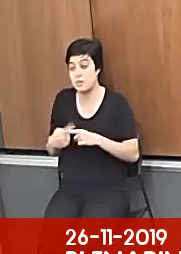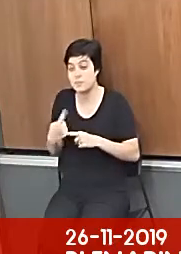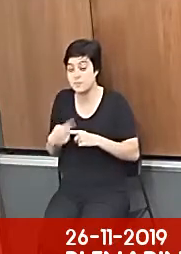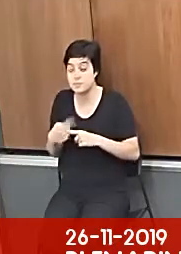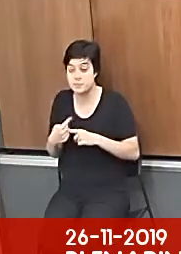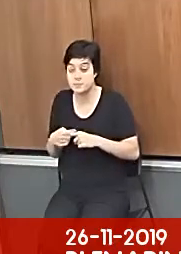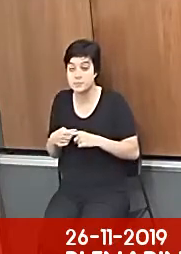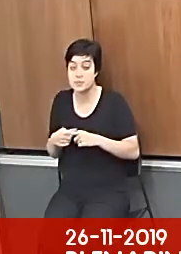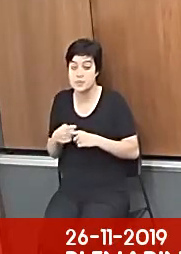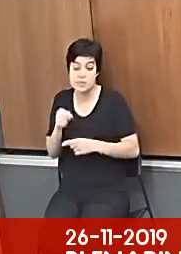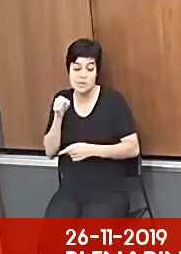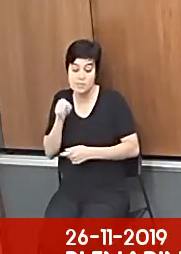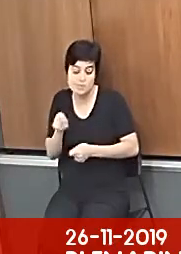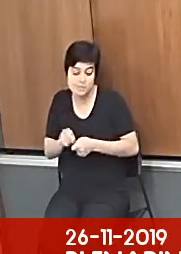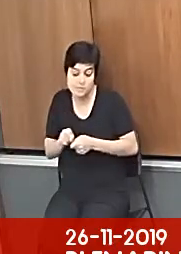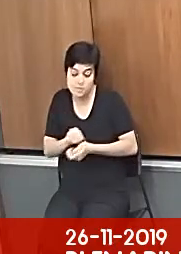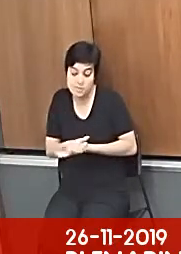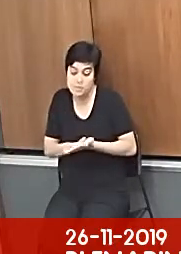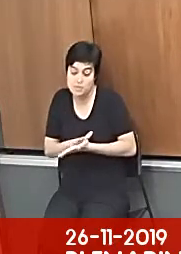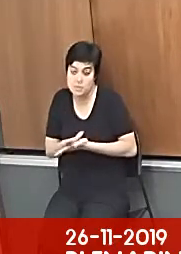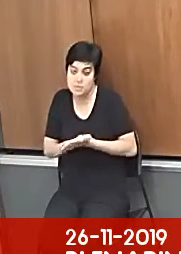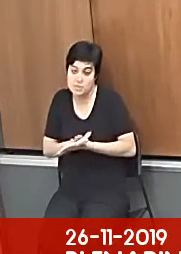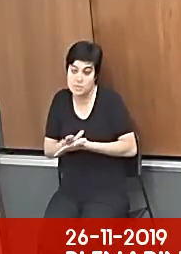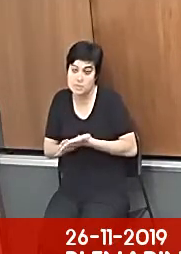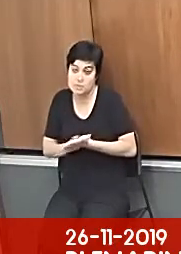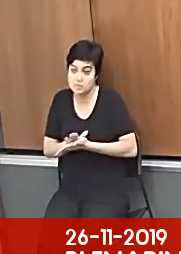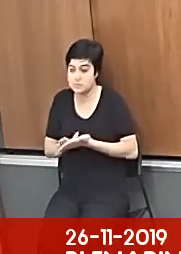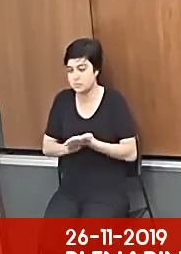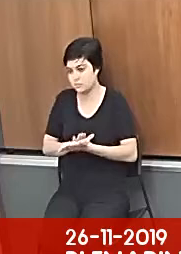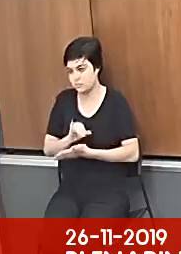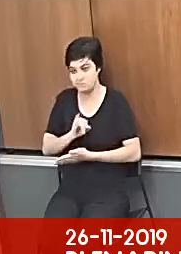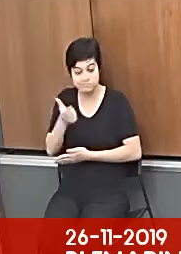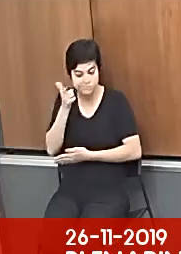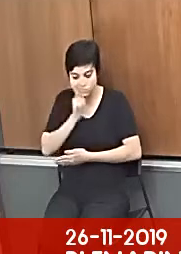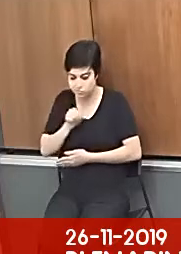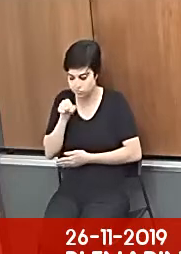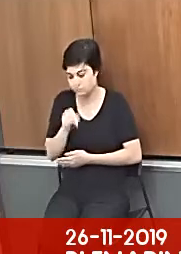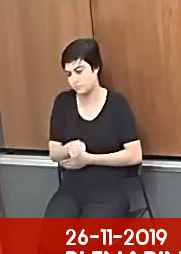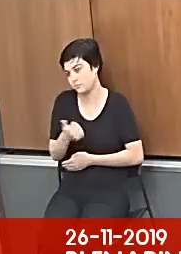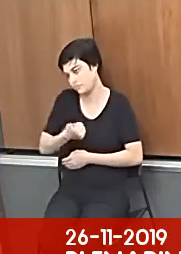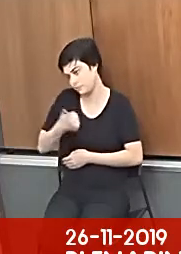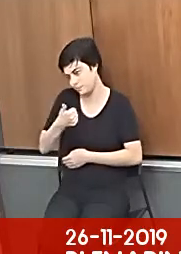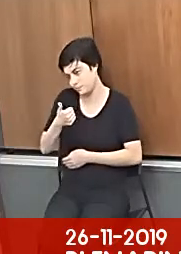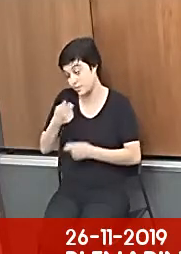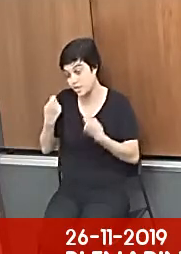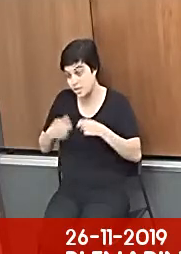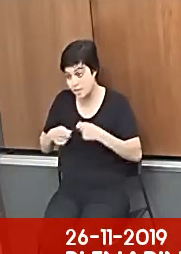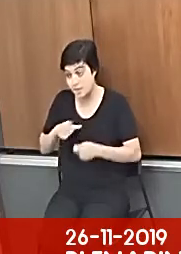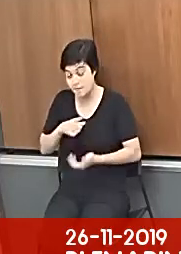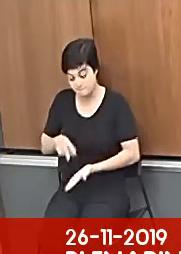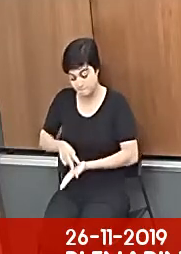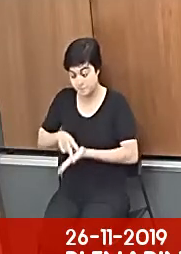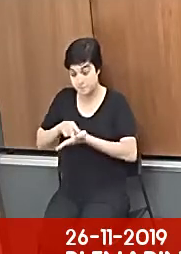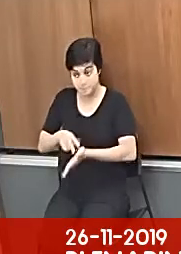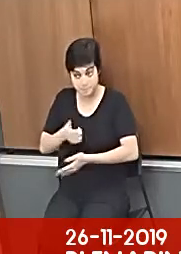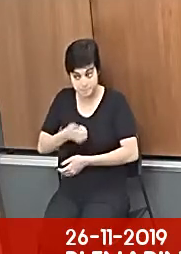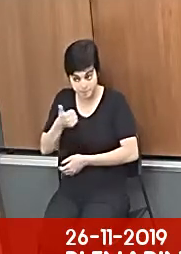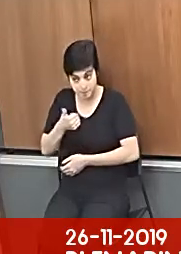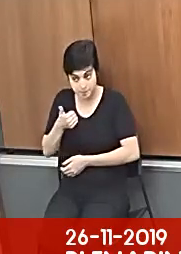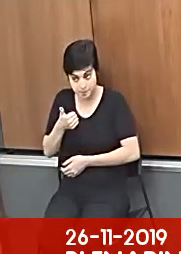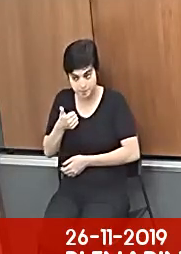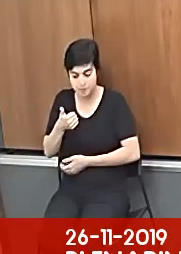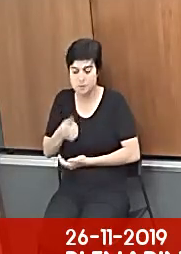a secretária não vai poder fazer nada pela comunidade surda. É preciso que ela tenha um embasamento legal. Esse é o